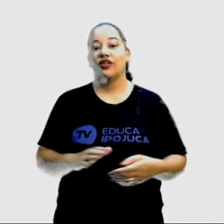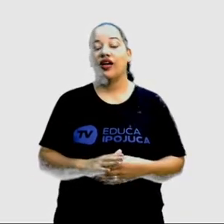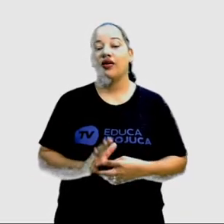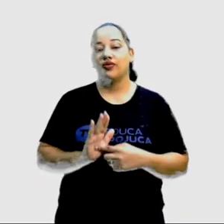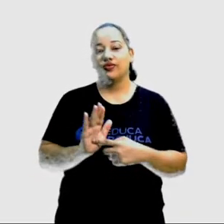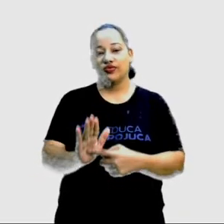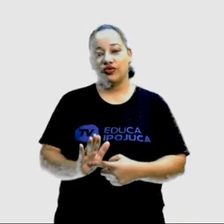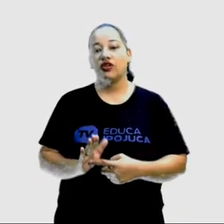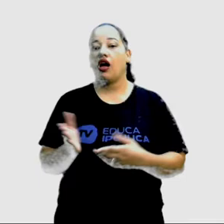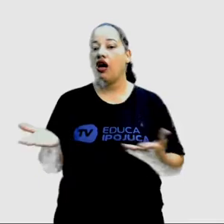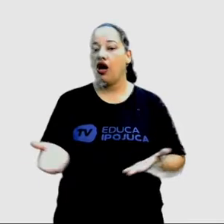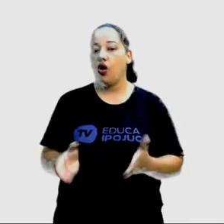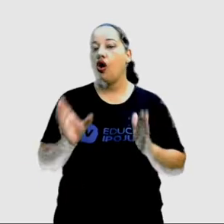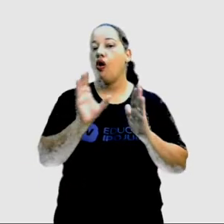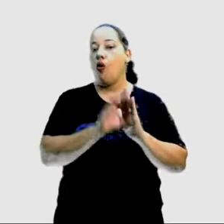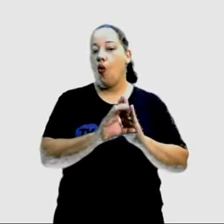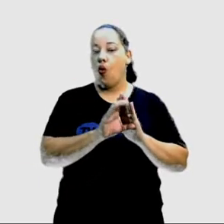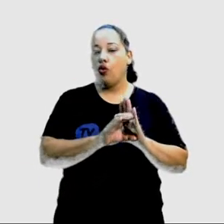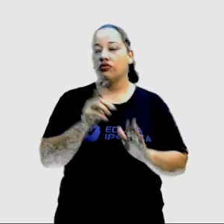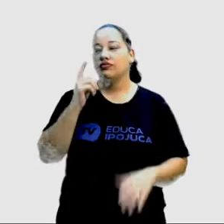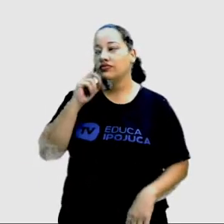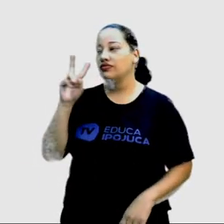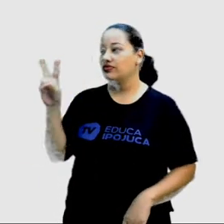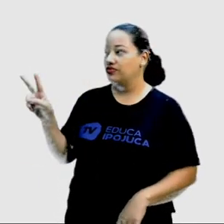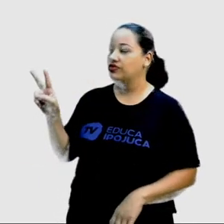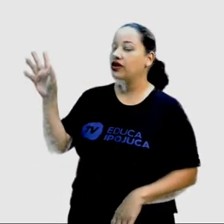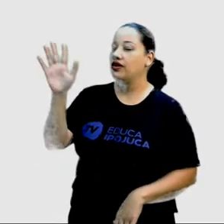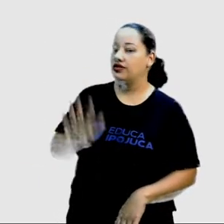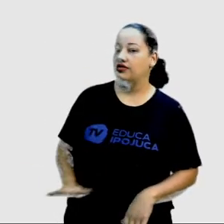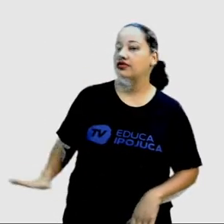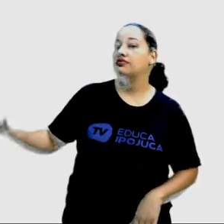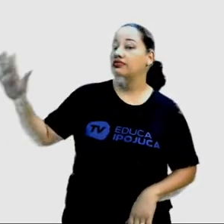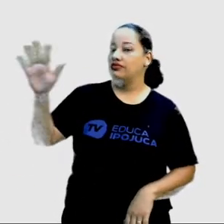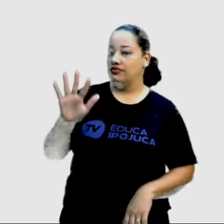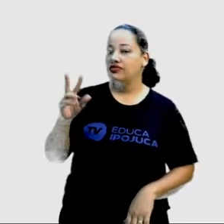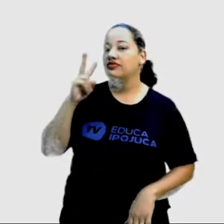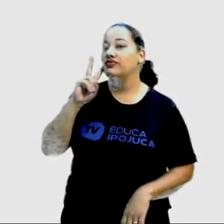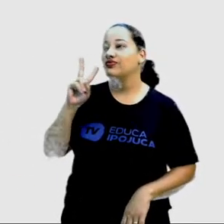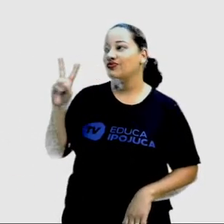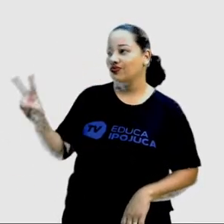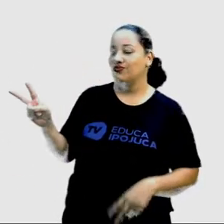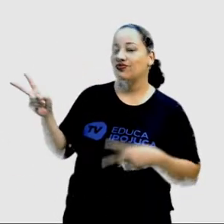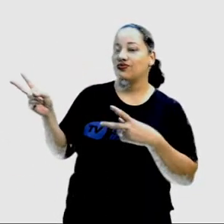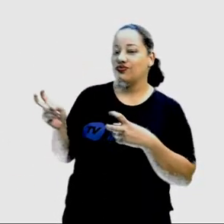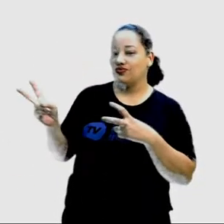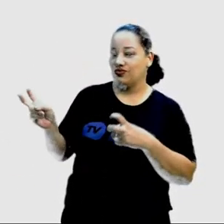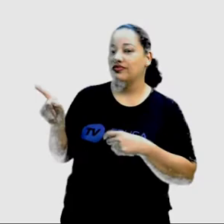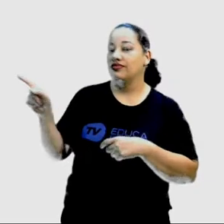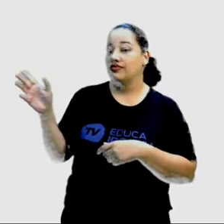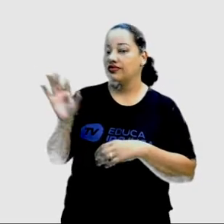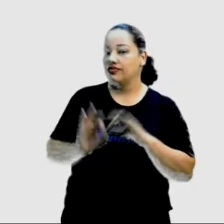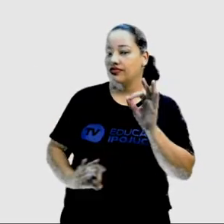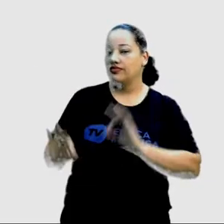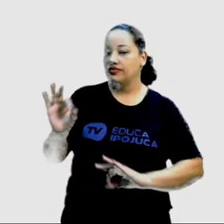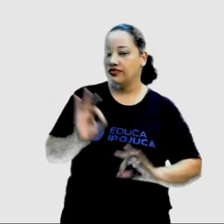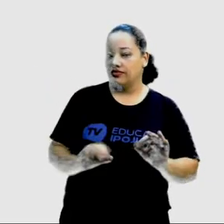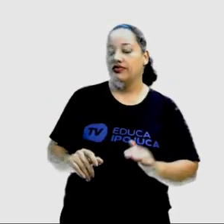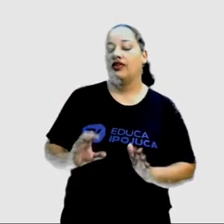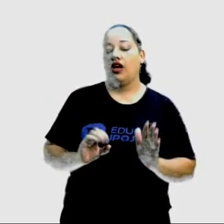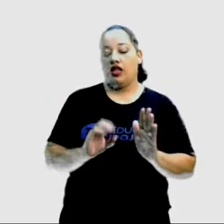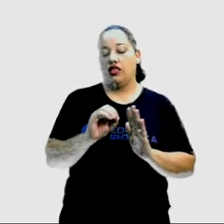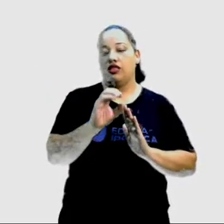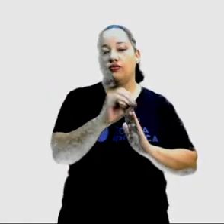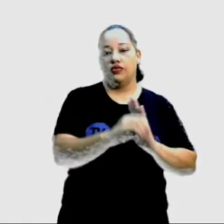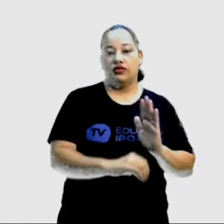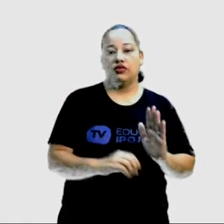Formalizando esses conceitos, vamos conferir aqui um mapa conceitual para que vocês entendam essa estruturação. A cadeia alimentar, ela